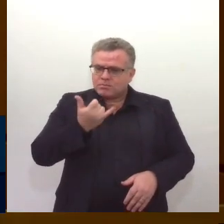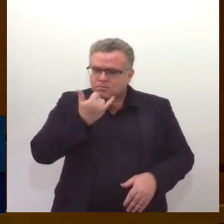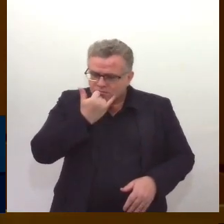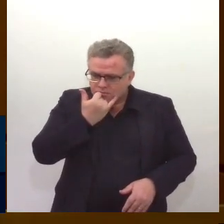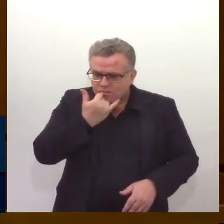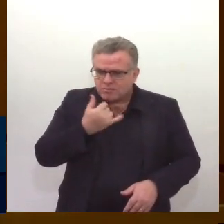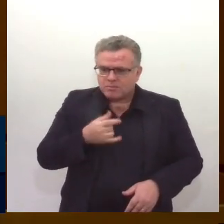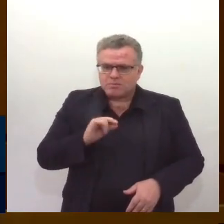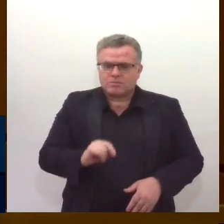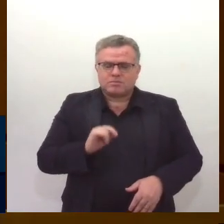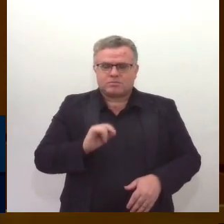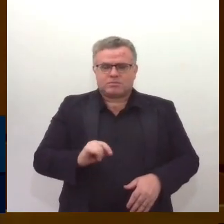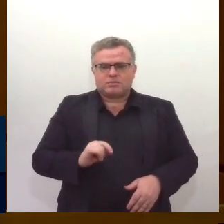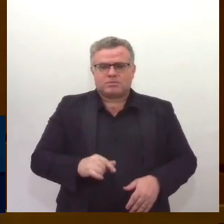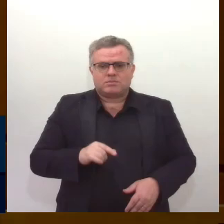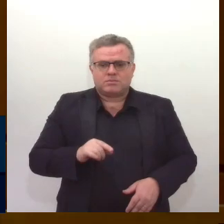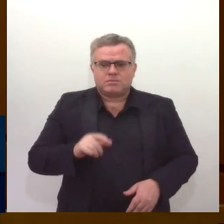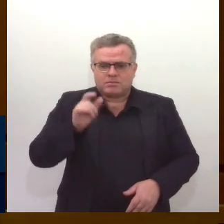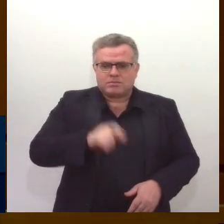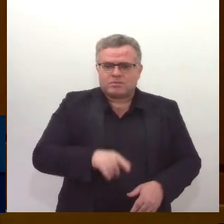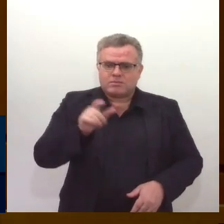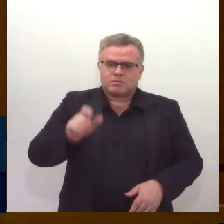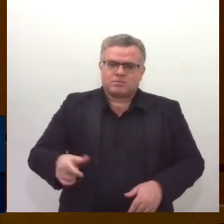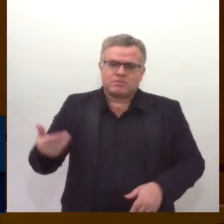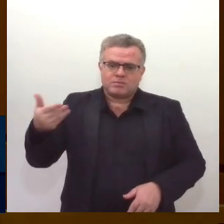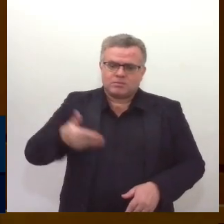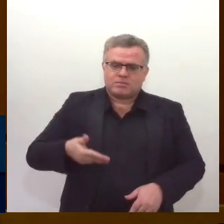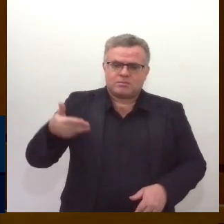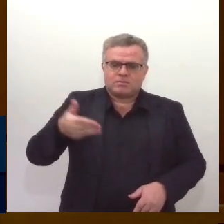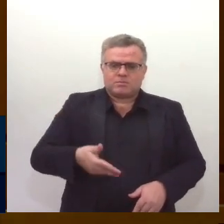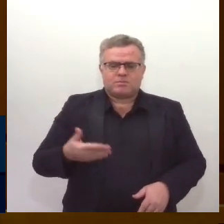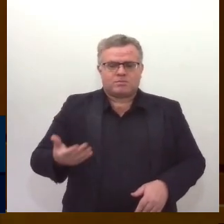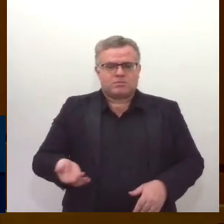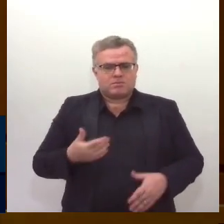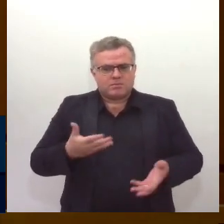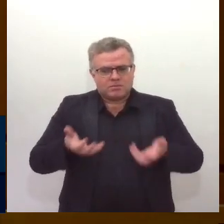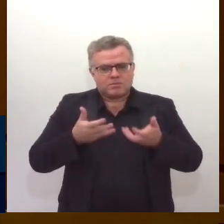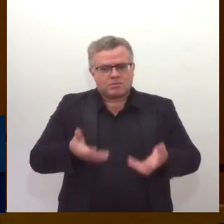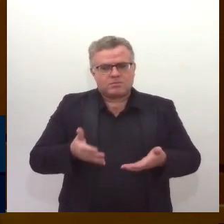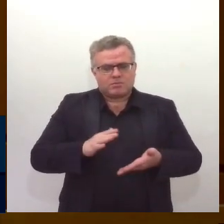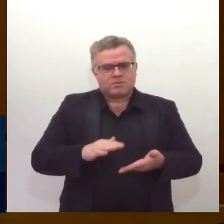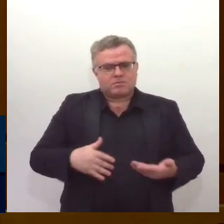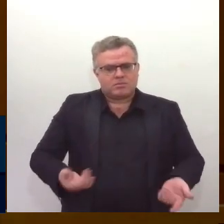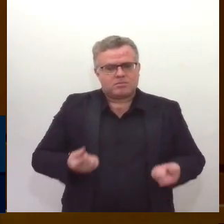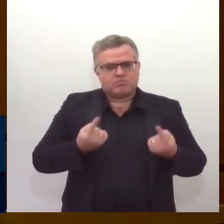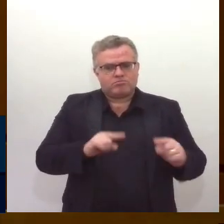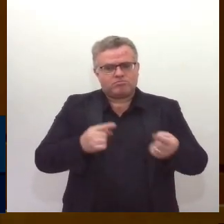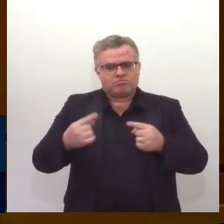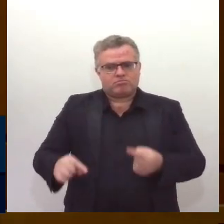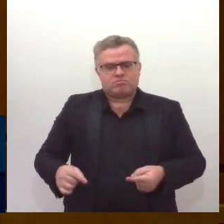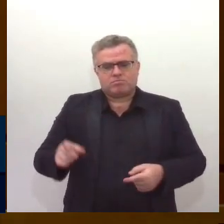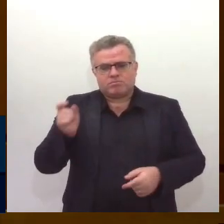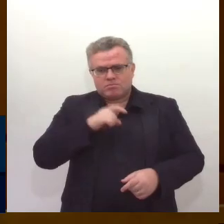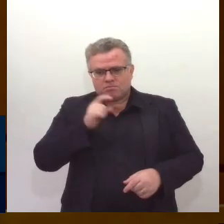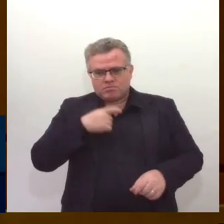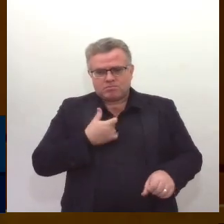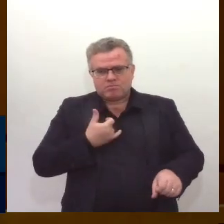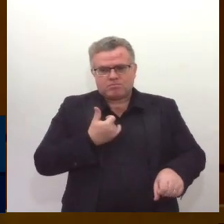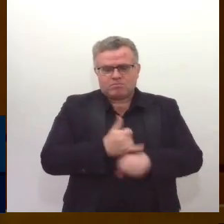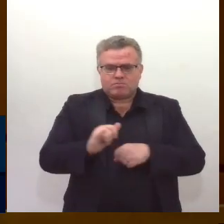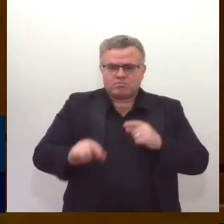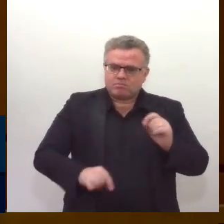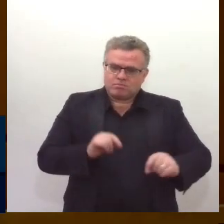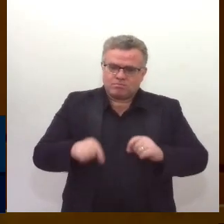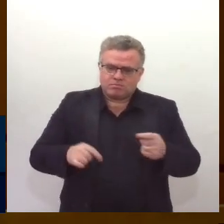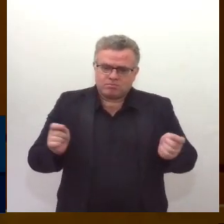vêm e querem generalizar dizendo mentira, seu presidente, porque quando... E outra, a pessoa é